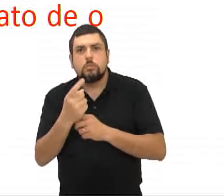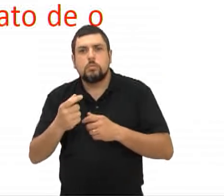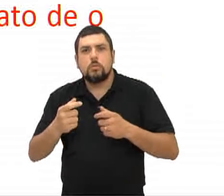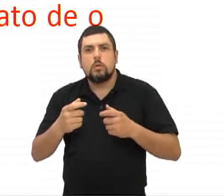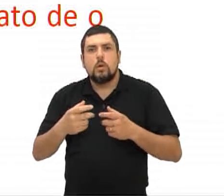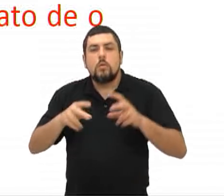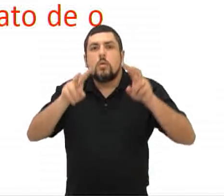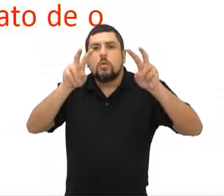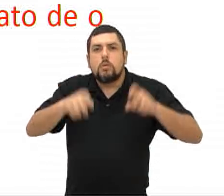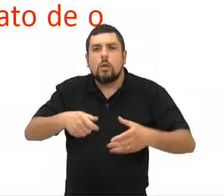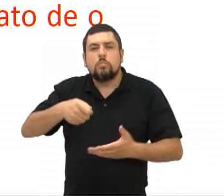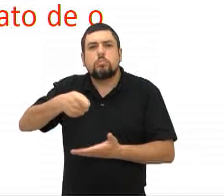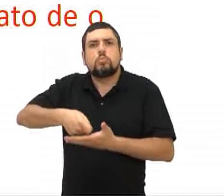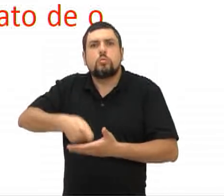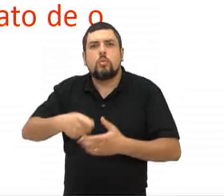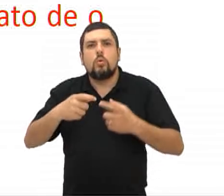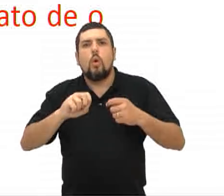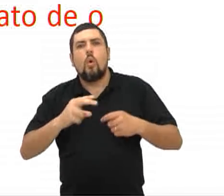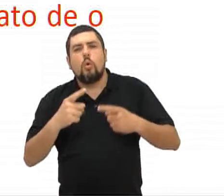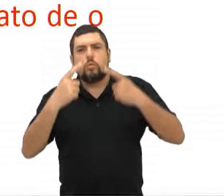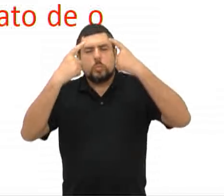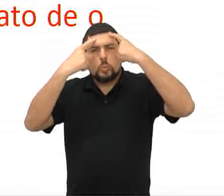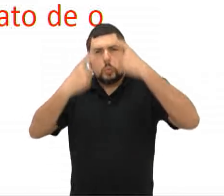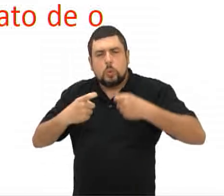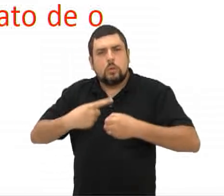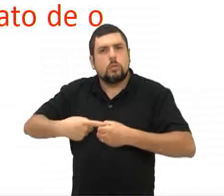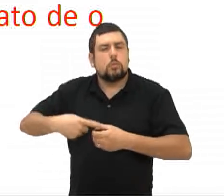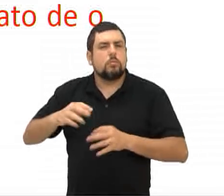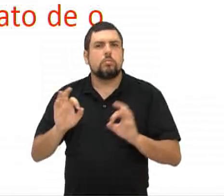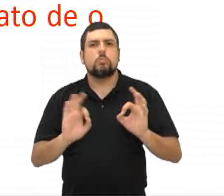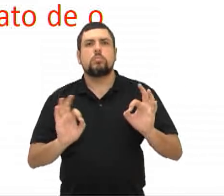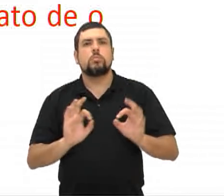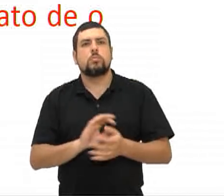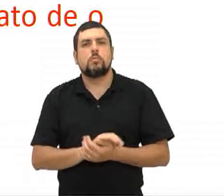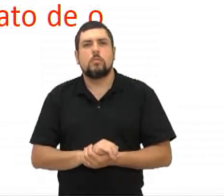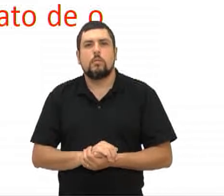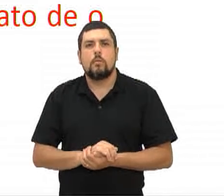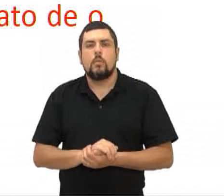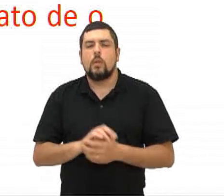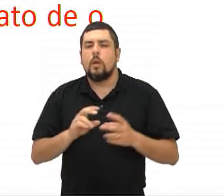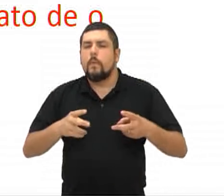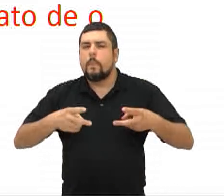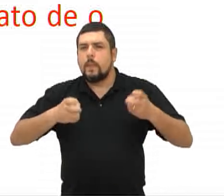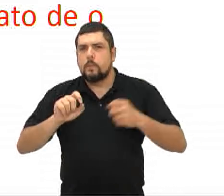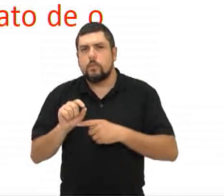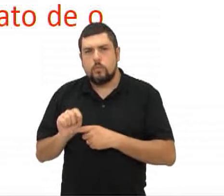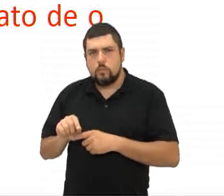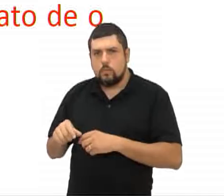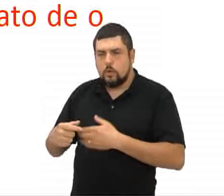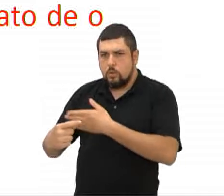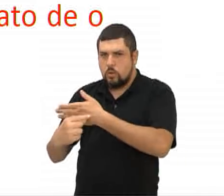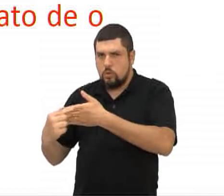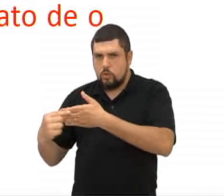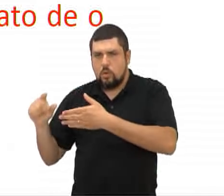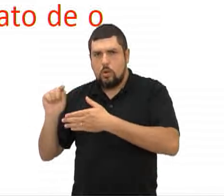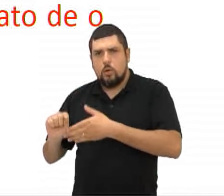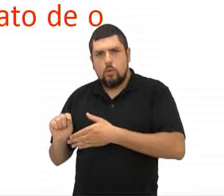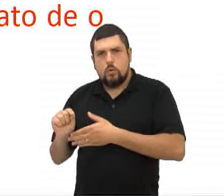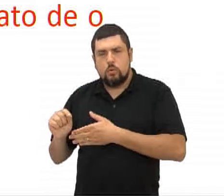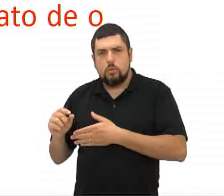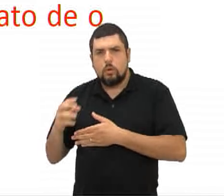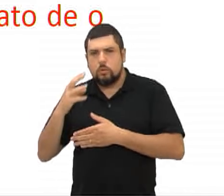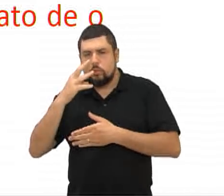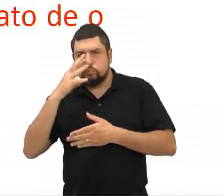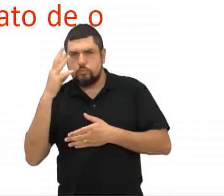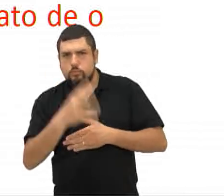ditadura, nem de violência urbana. O que nós entendemos nesse trecho? É possível compreender que o autor critica os filmes brasileiros